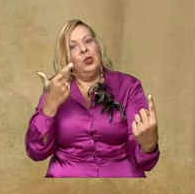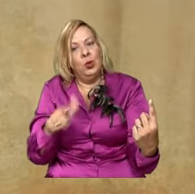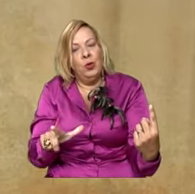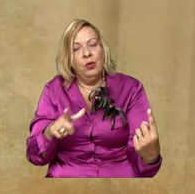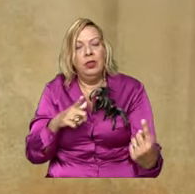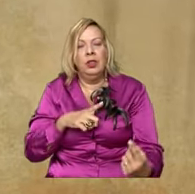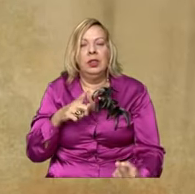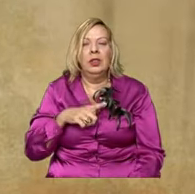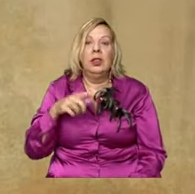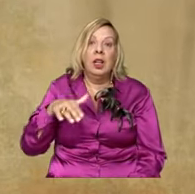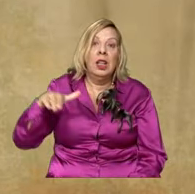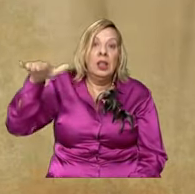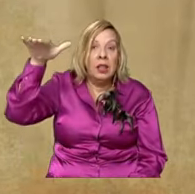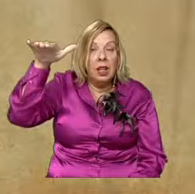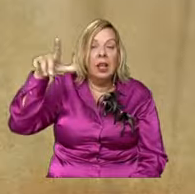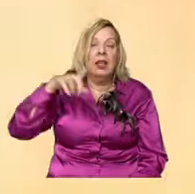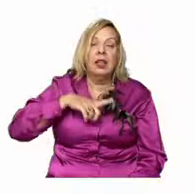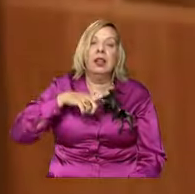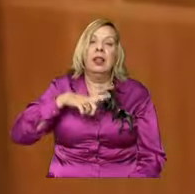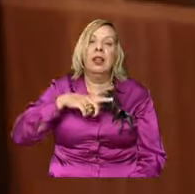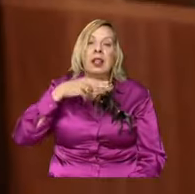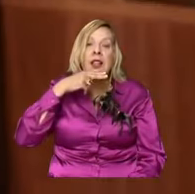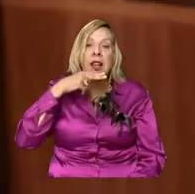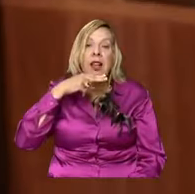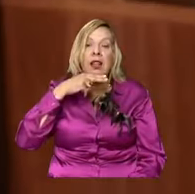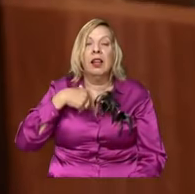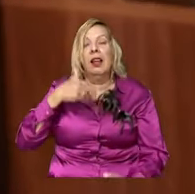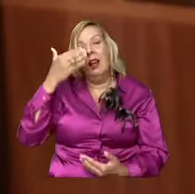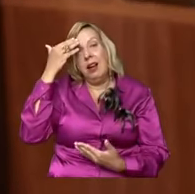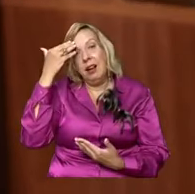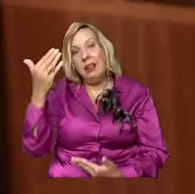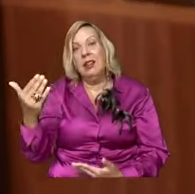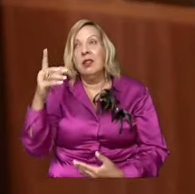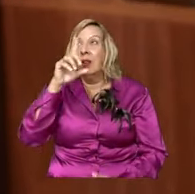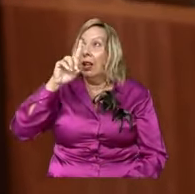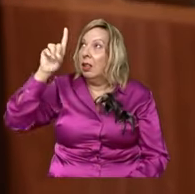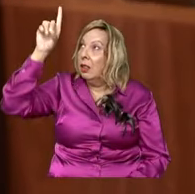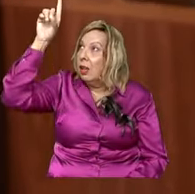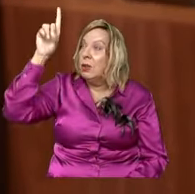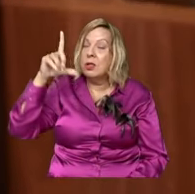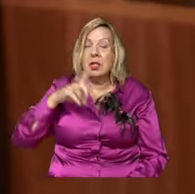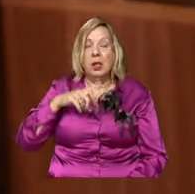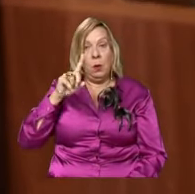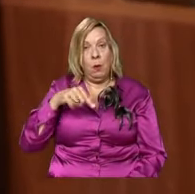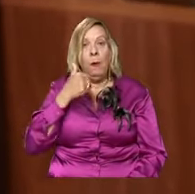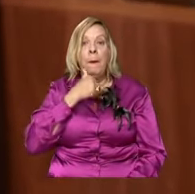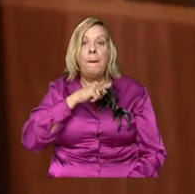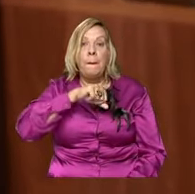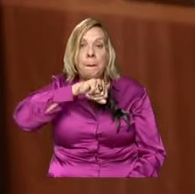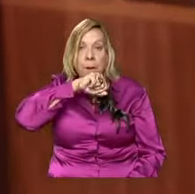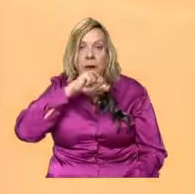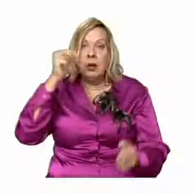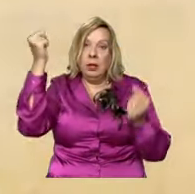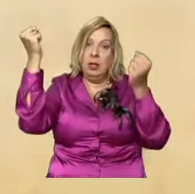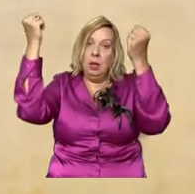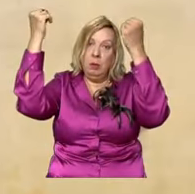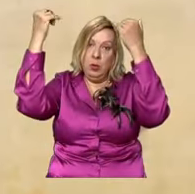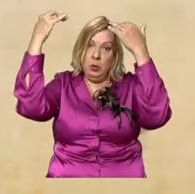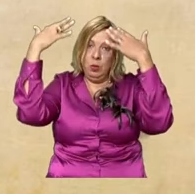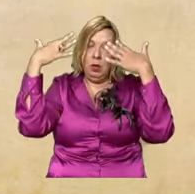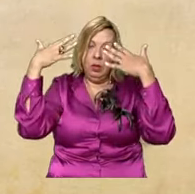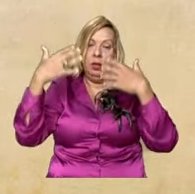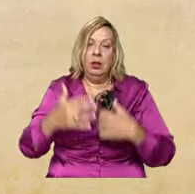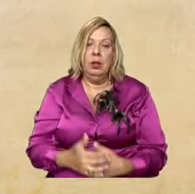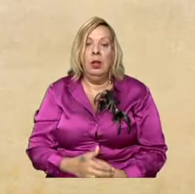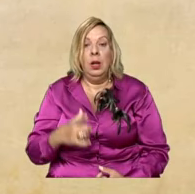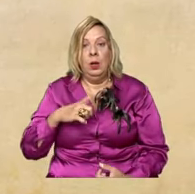grandinha. Mas eu amo demais a minha neta, então sou muito grata a Deus. Eu acho que ser mãe é você ser agraciada por Deus. Eu tenho